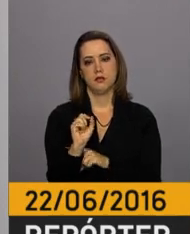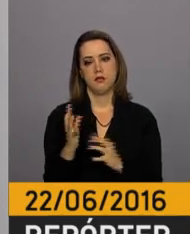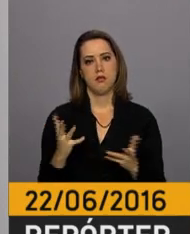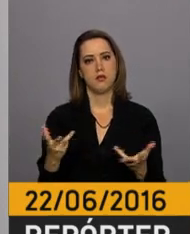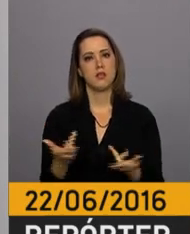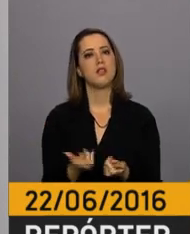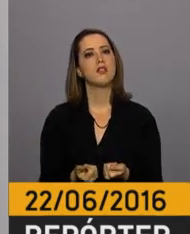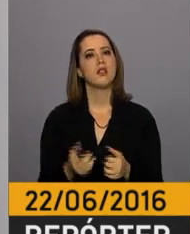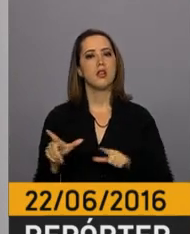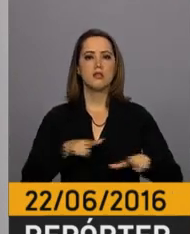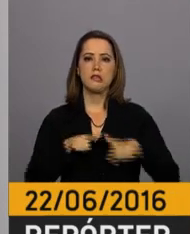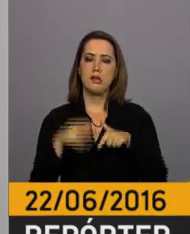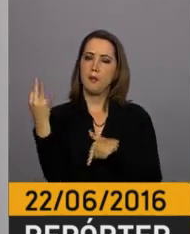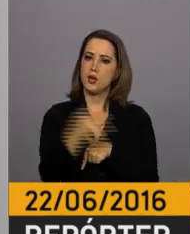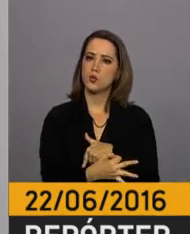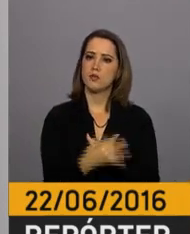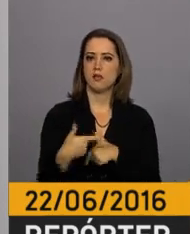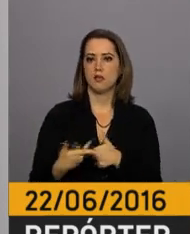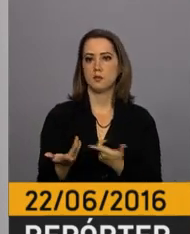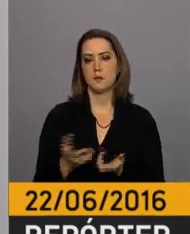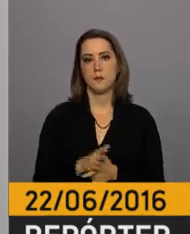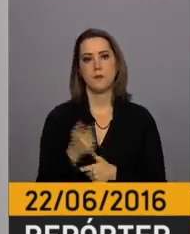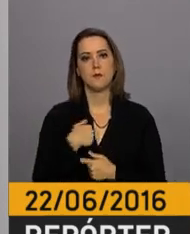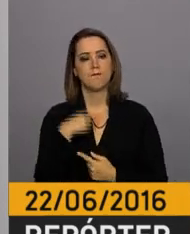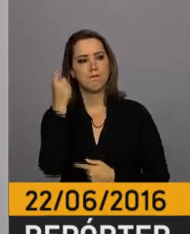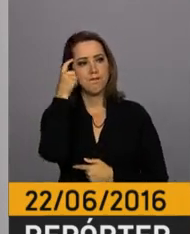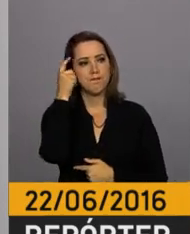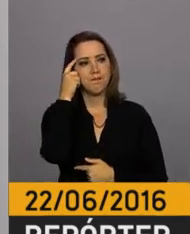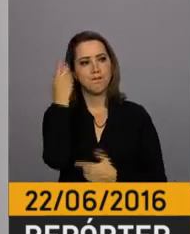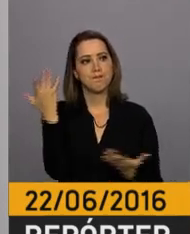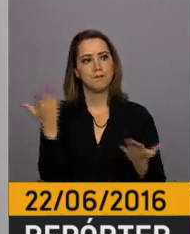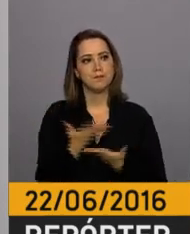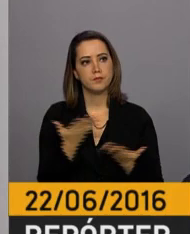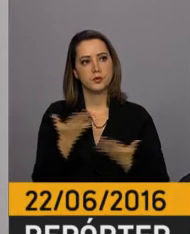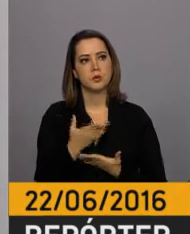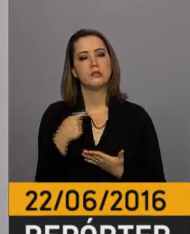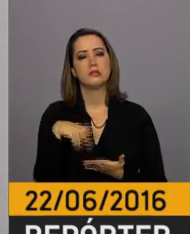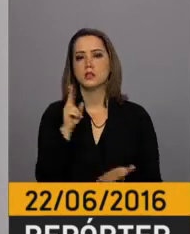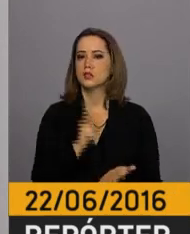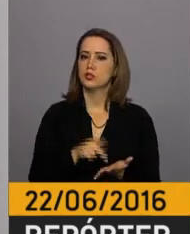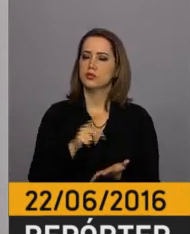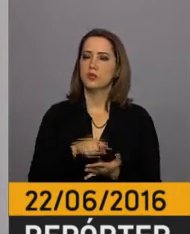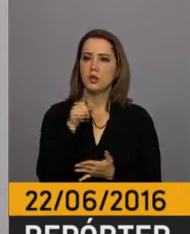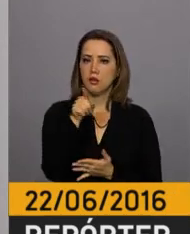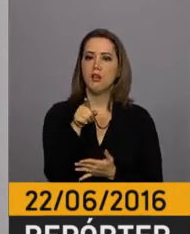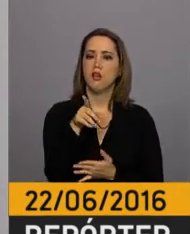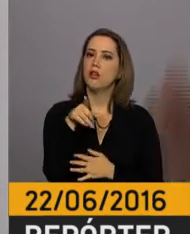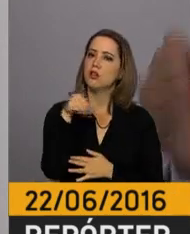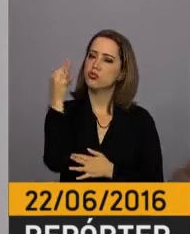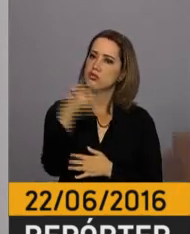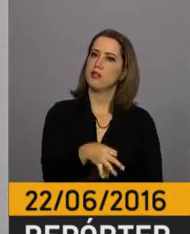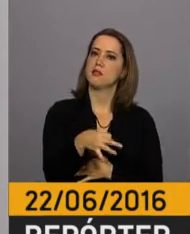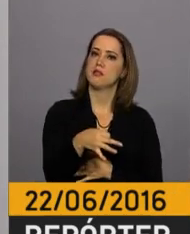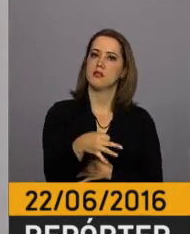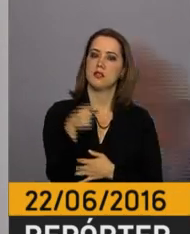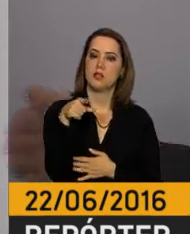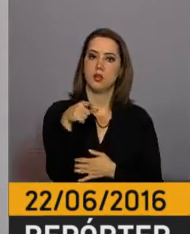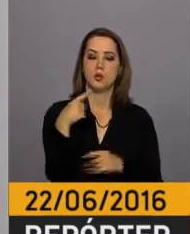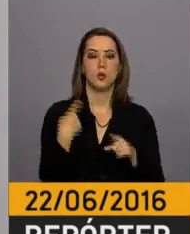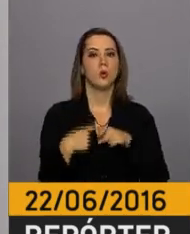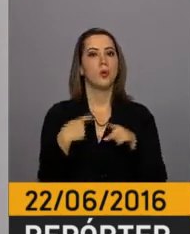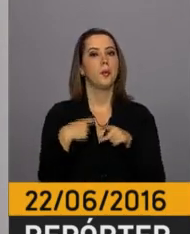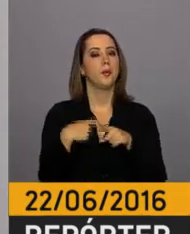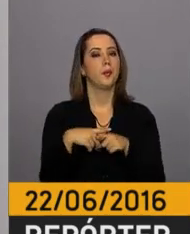aí me pus a pensar e foi hoje ainda e disse olha realmente ele tem toda a razão porque a democracia